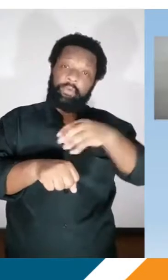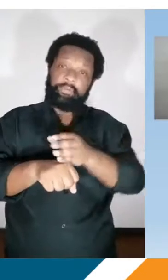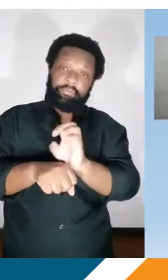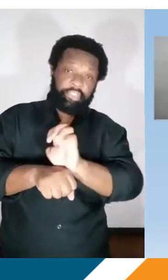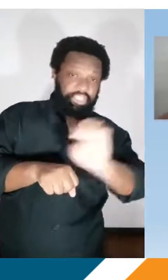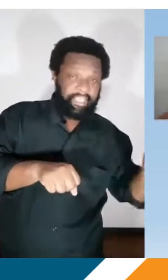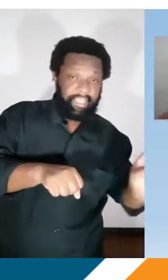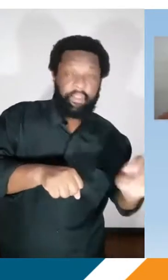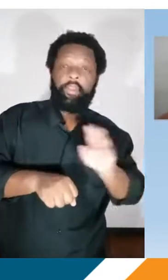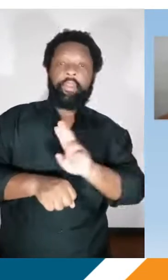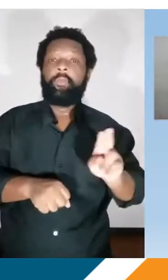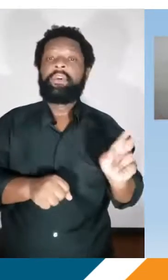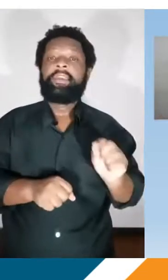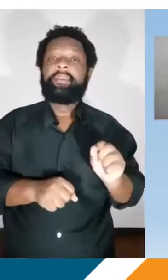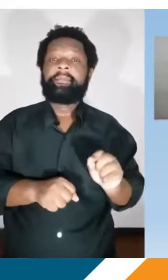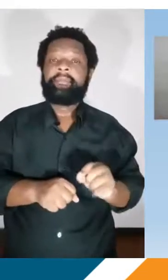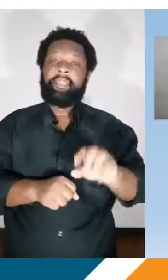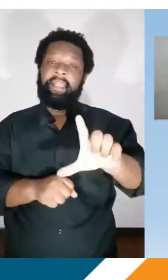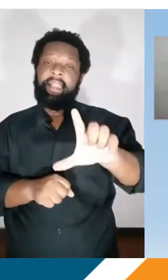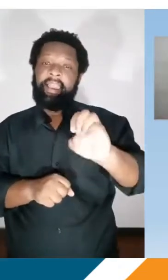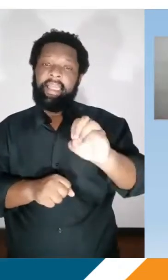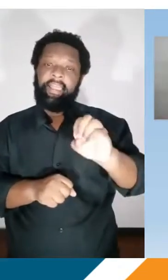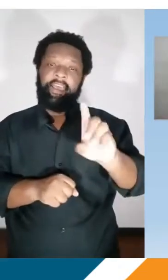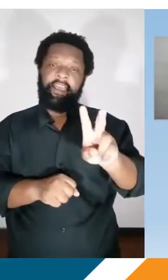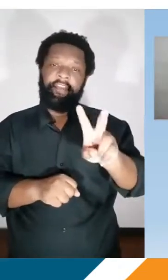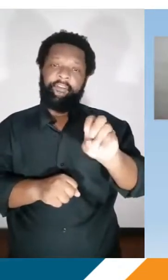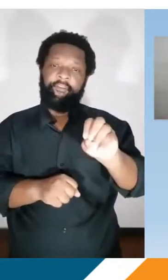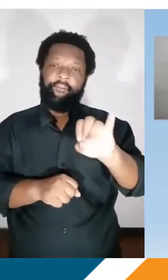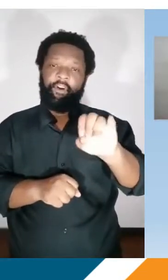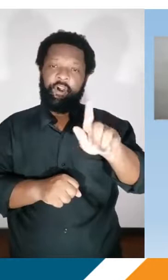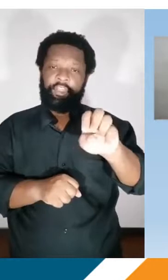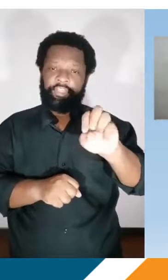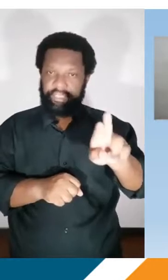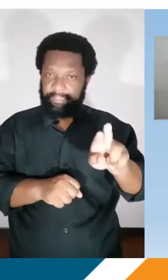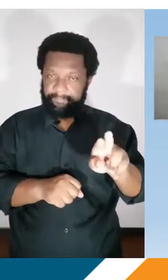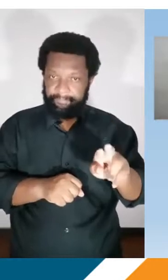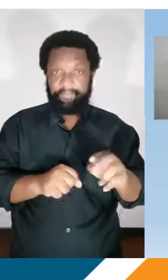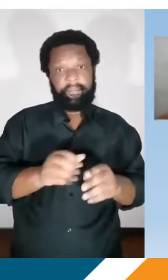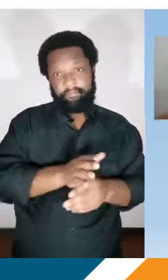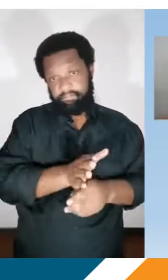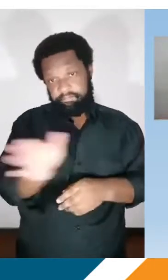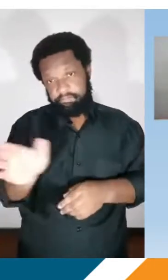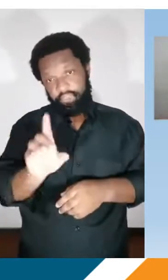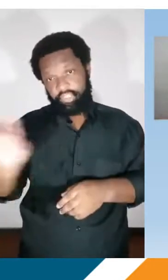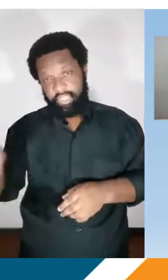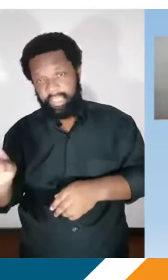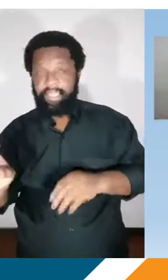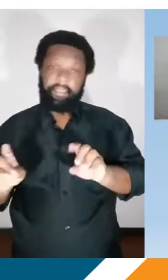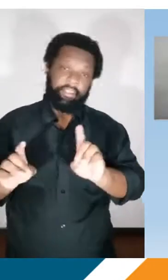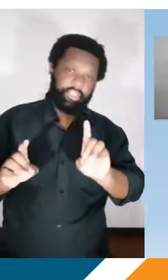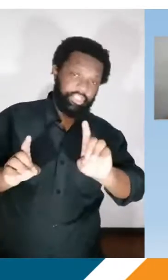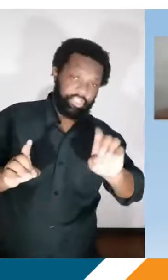desvia a luz polarizada para o lado esquerdo, vai ser chamado de um composto levógeno, tá? Então, destrógeno desvia a luz para a